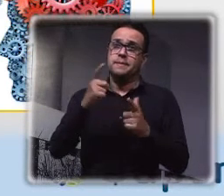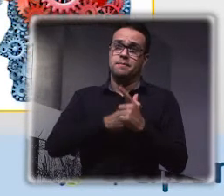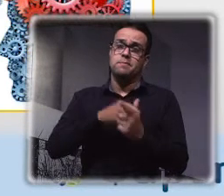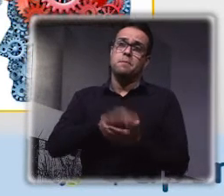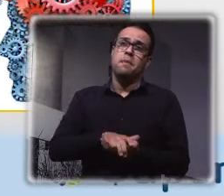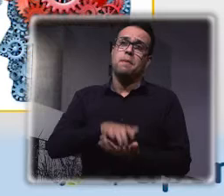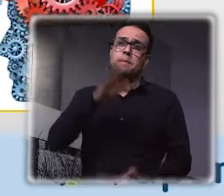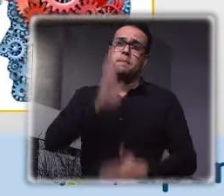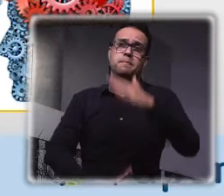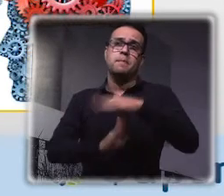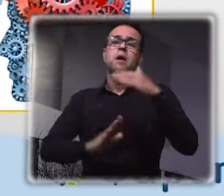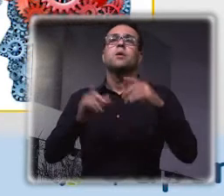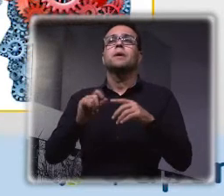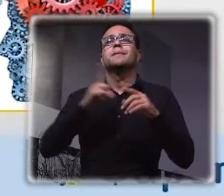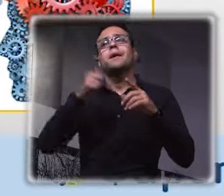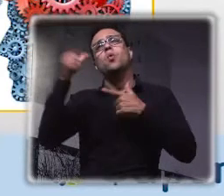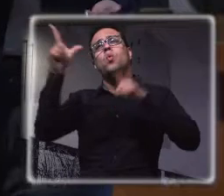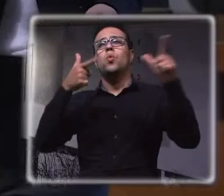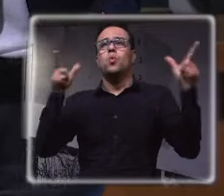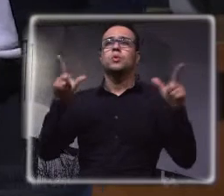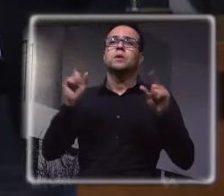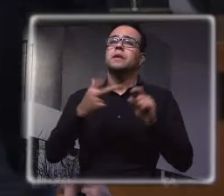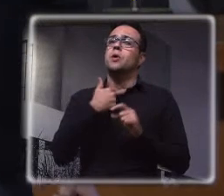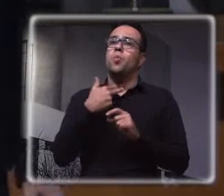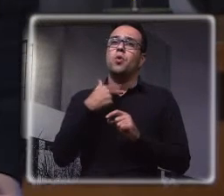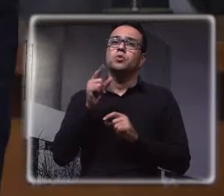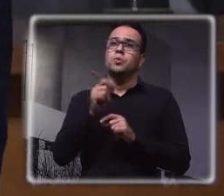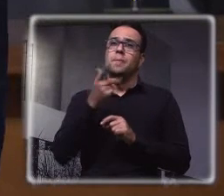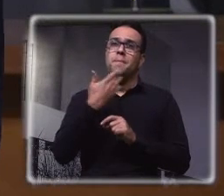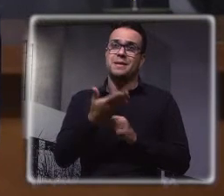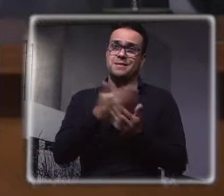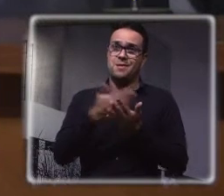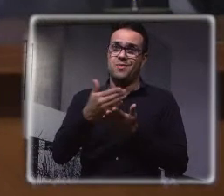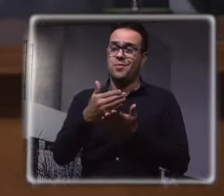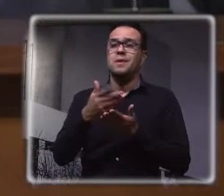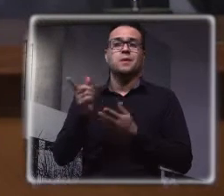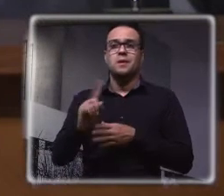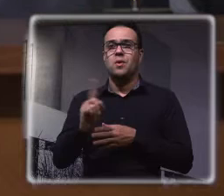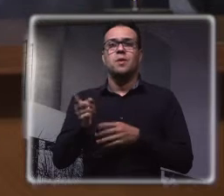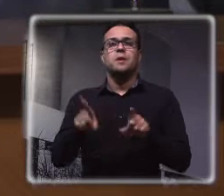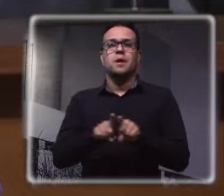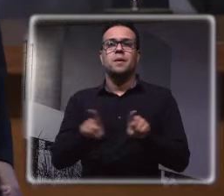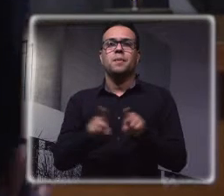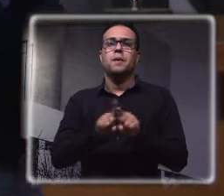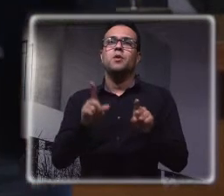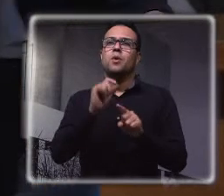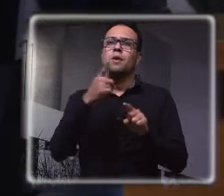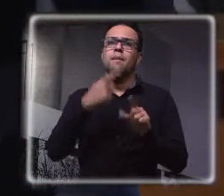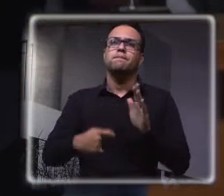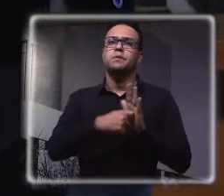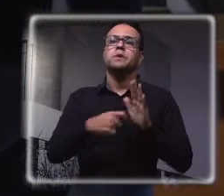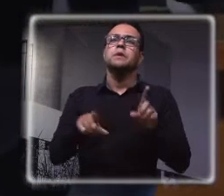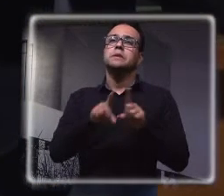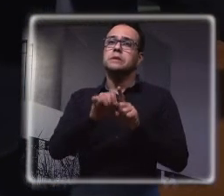ele traz junto uma série de outras questões que não podem ser vistas na petição inicial, que não são vistas na contestação e que,